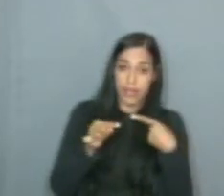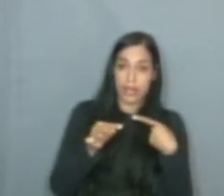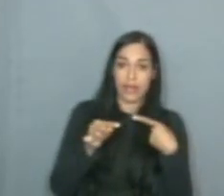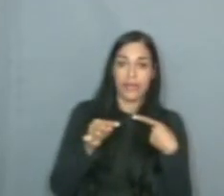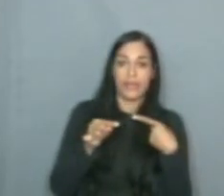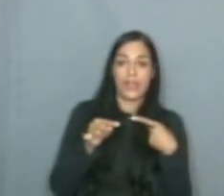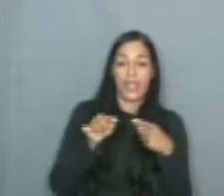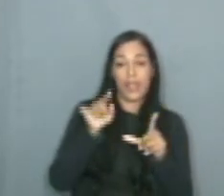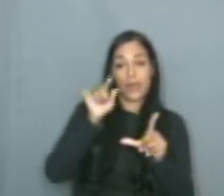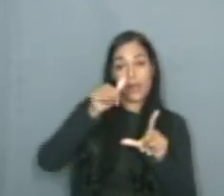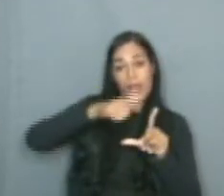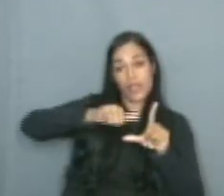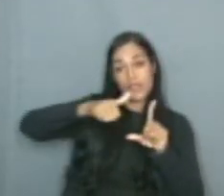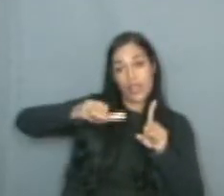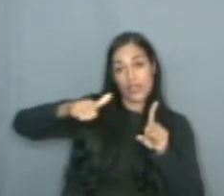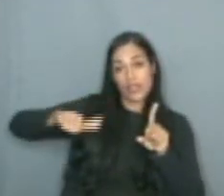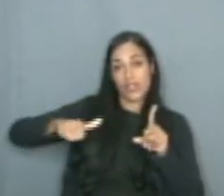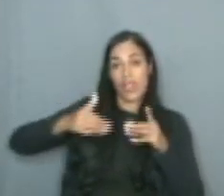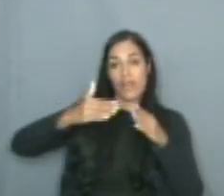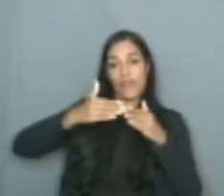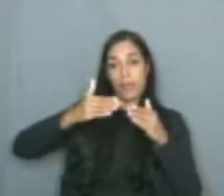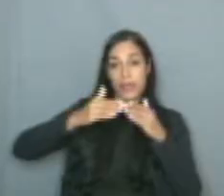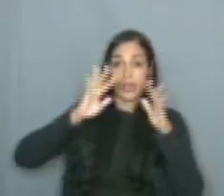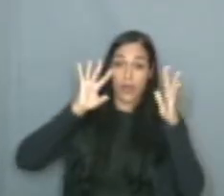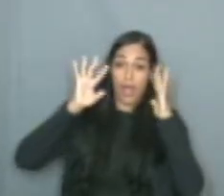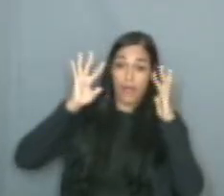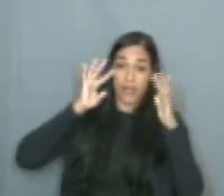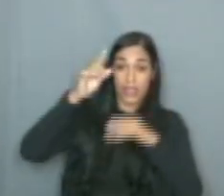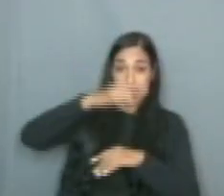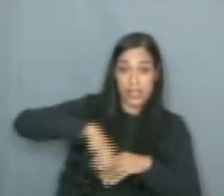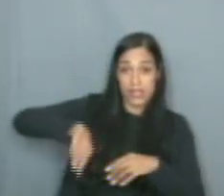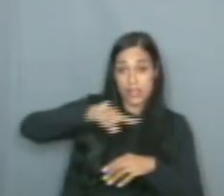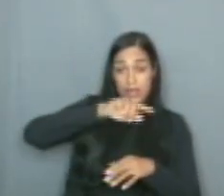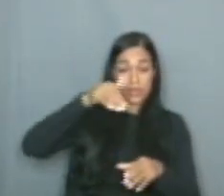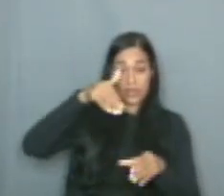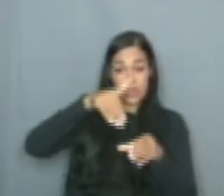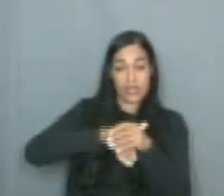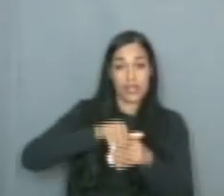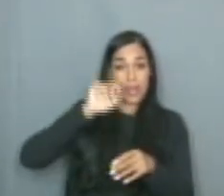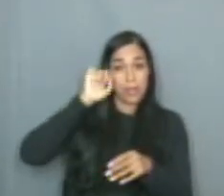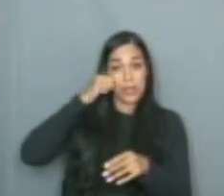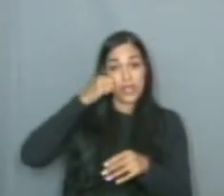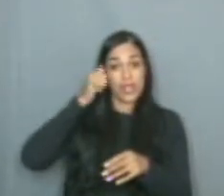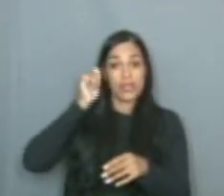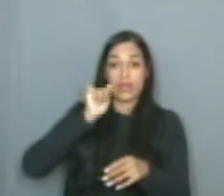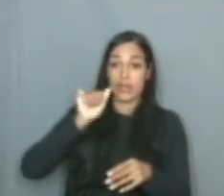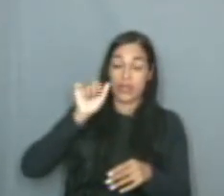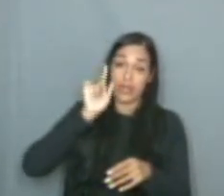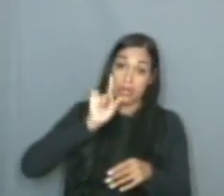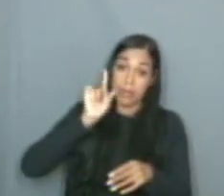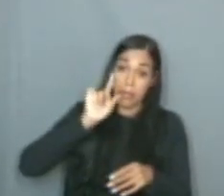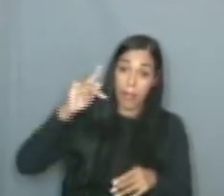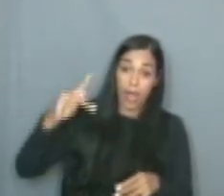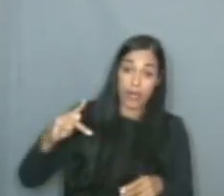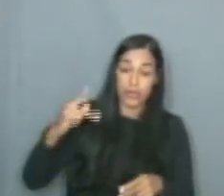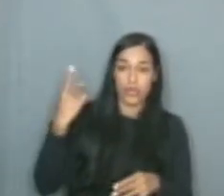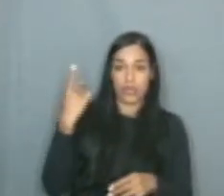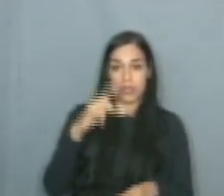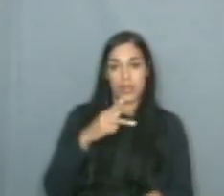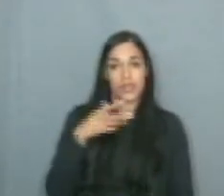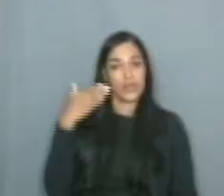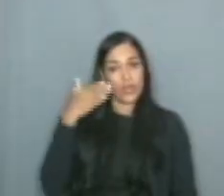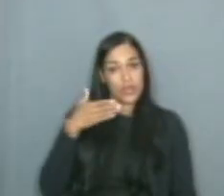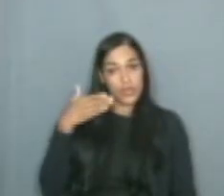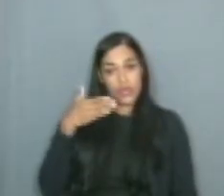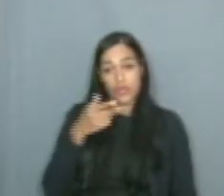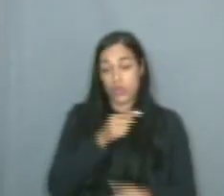de uma estatística, e eu vou pedir uma reflexão dos seus eleitores, pretos e pardos, para a sua fala, que